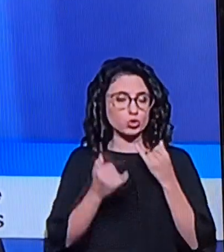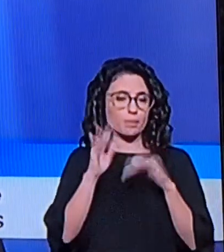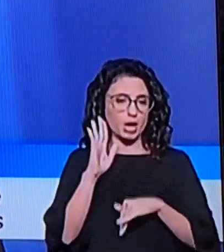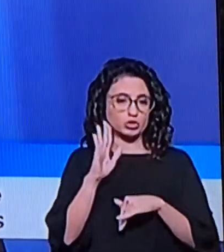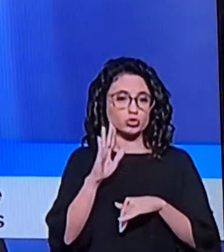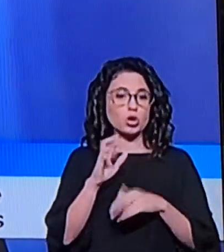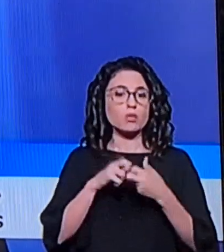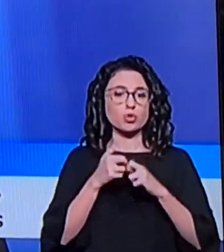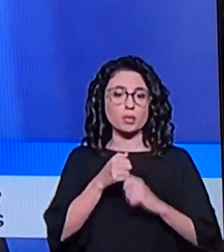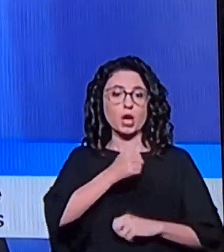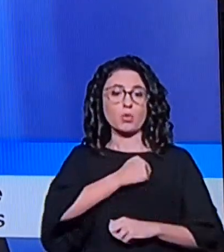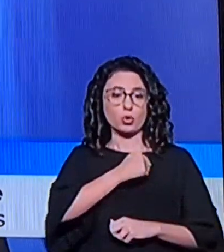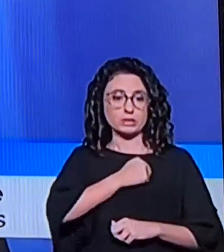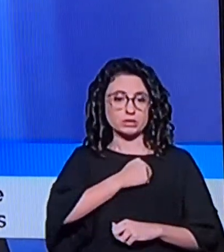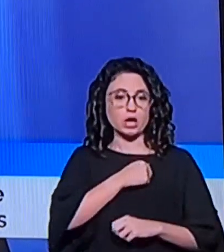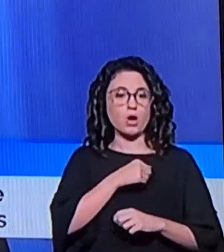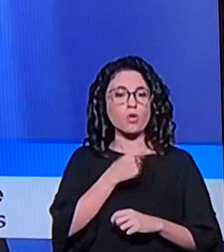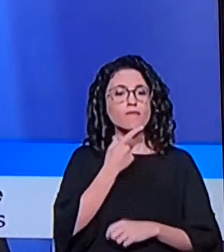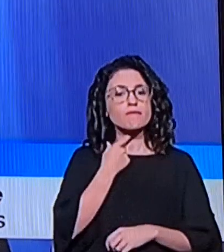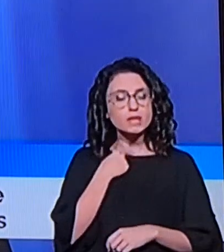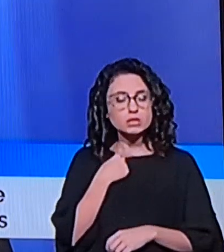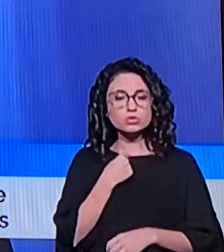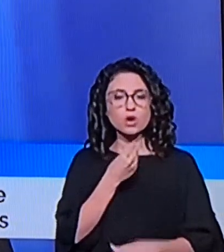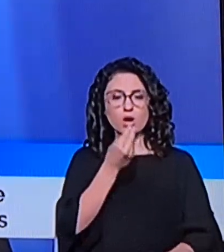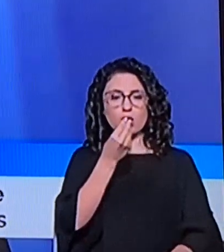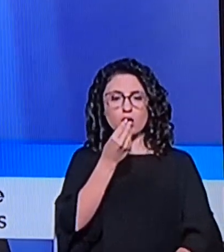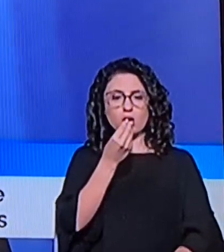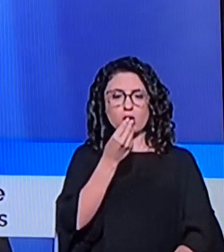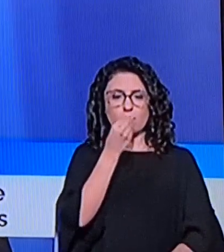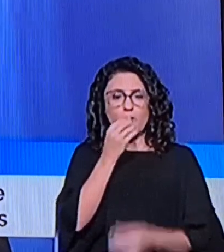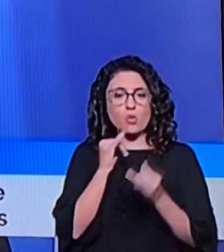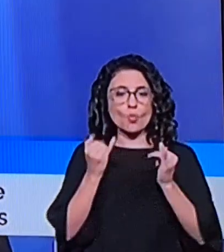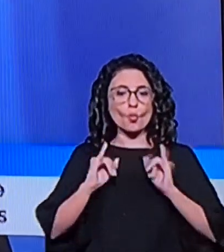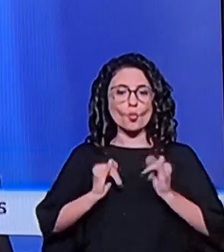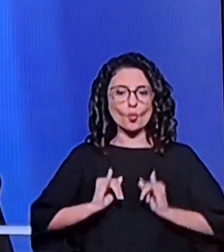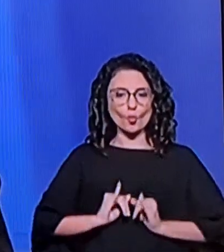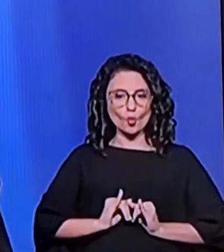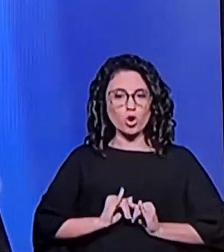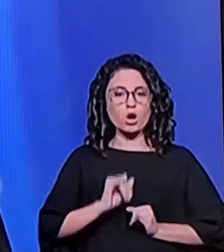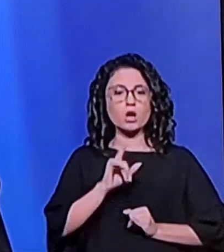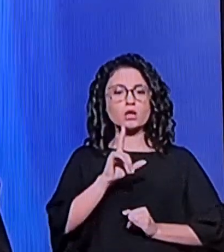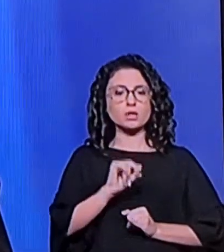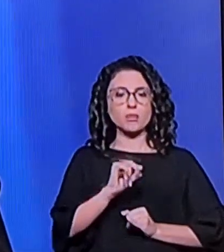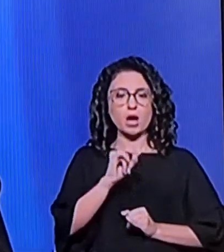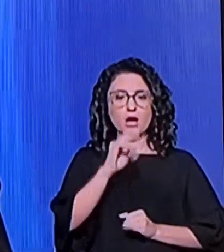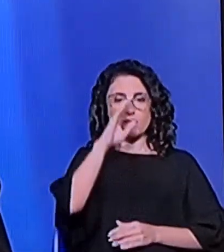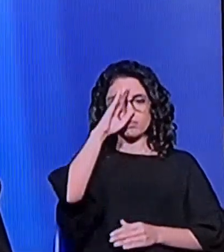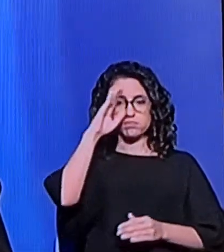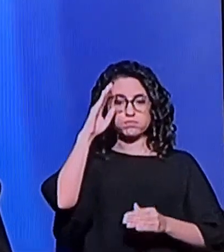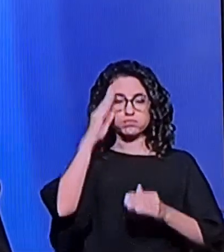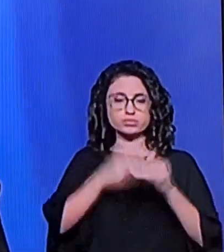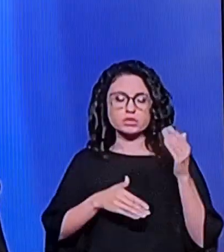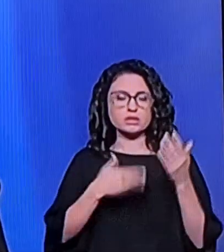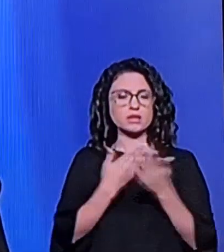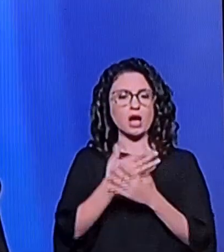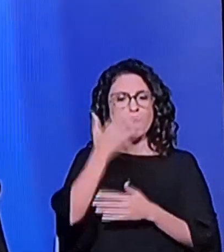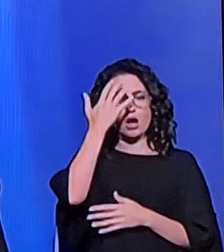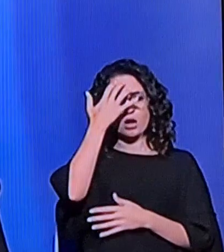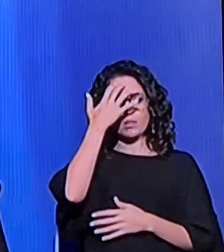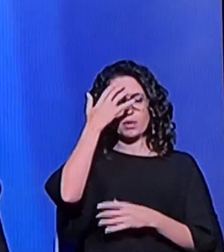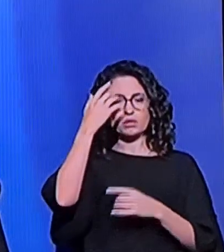arritmia, dependência, anorexia, surtos psicóticos gravíssimos, poderes